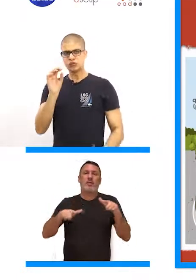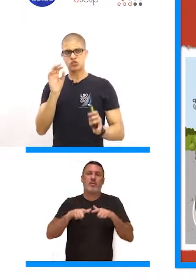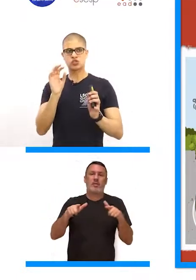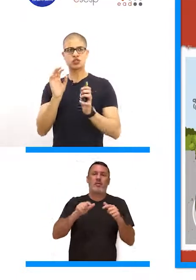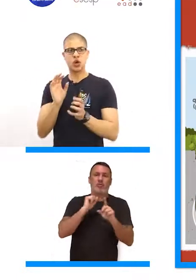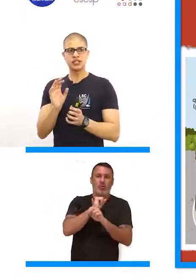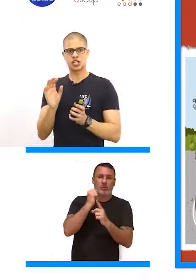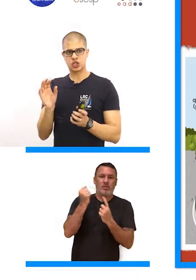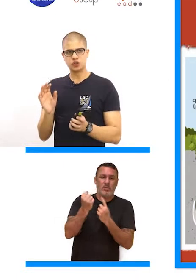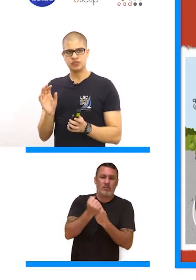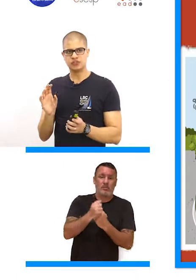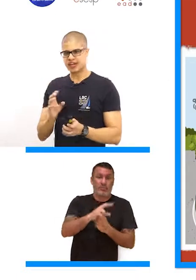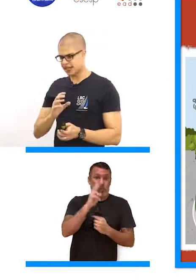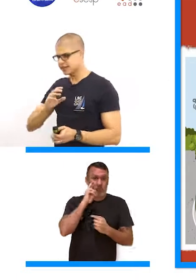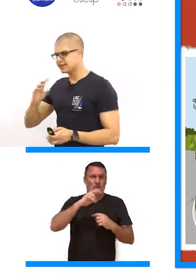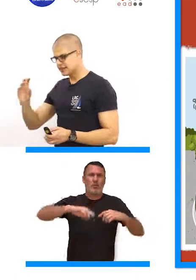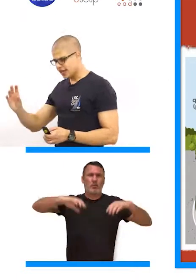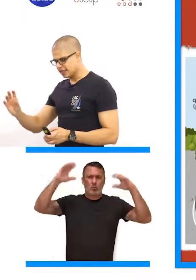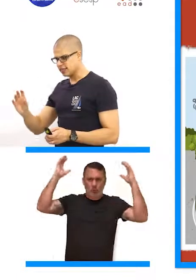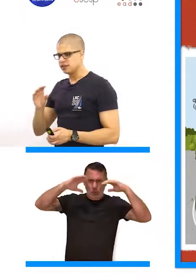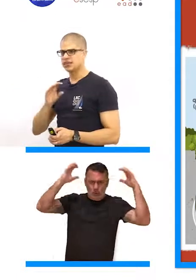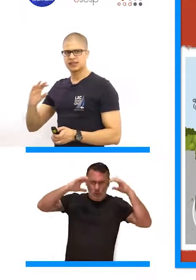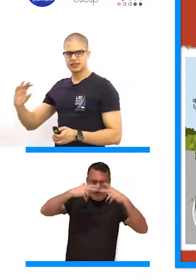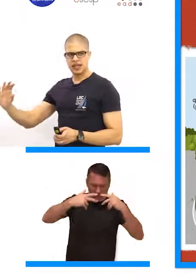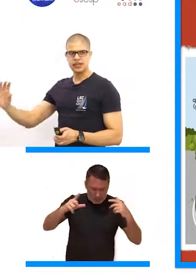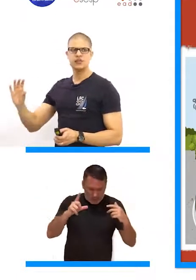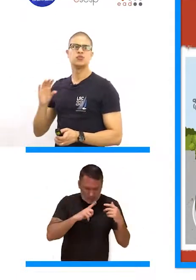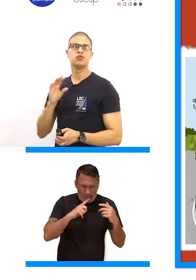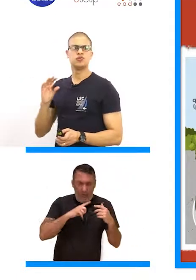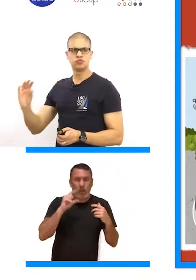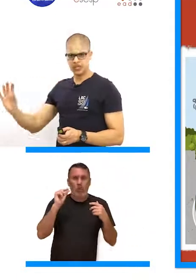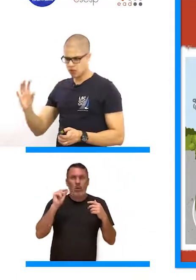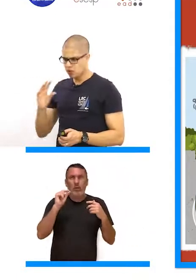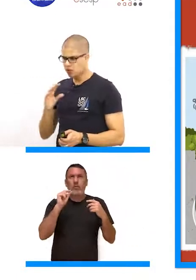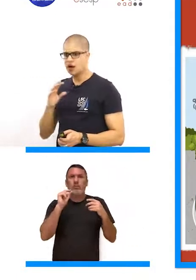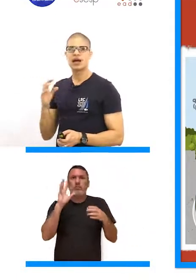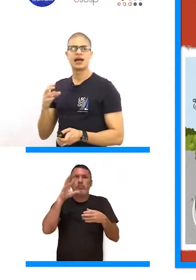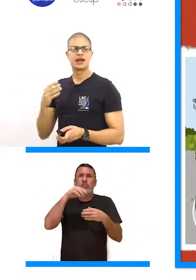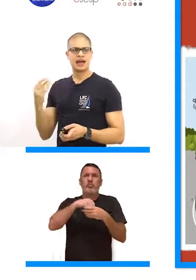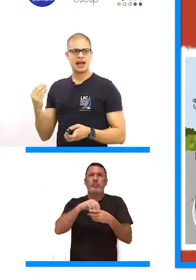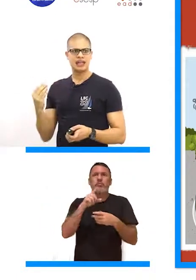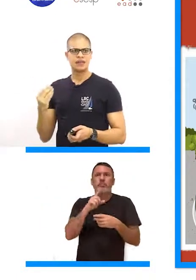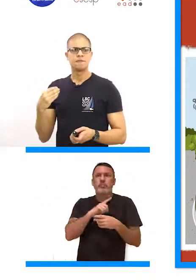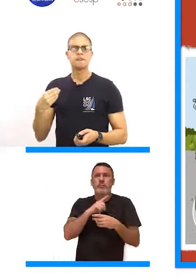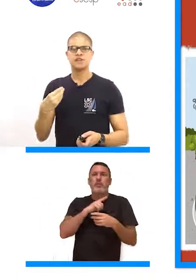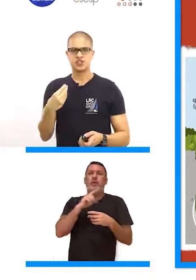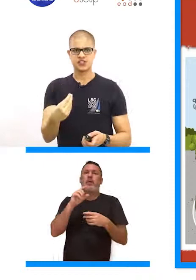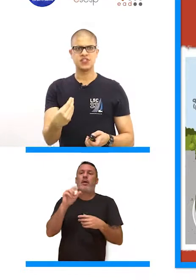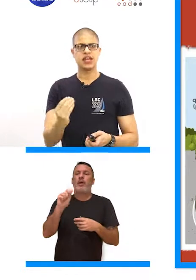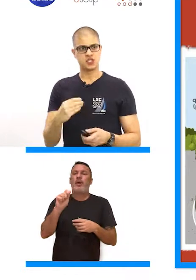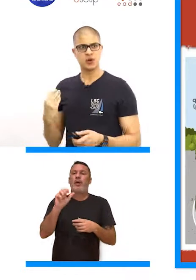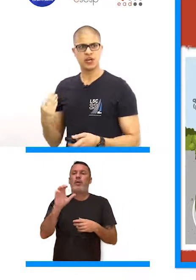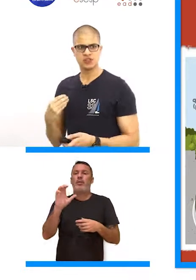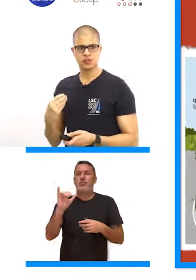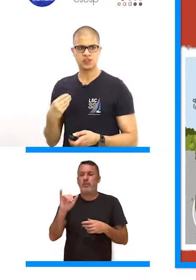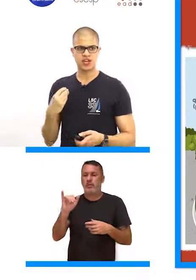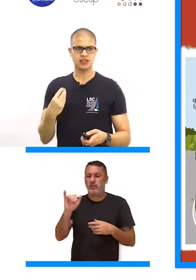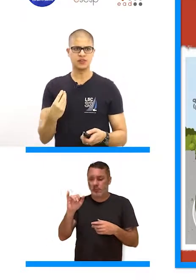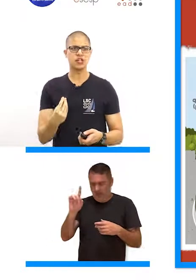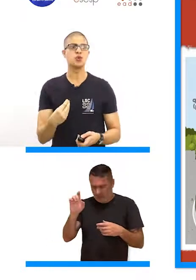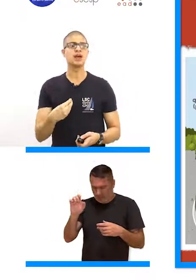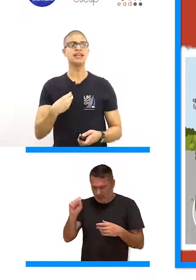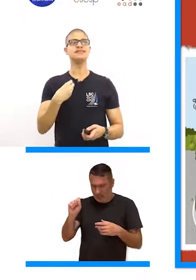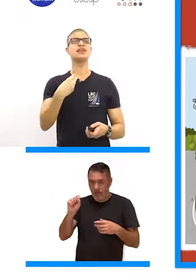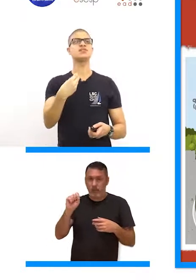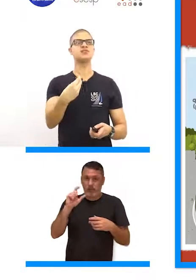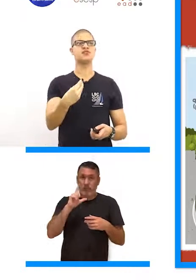Meus lindos, toda chuva ela tem um teor aí de acidez. Porém, nós estamos tratando